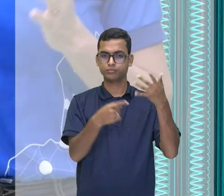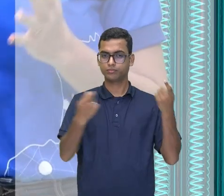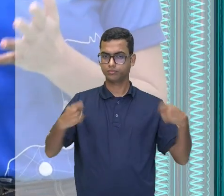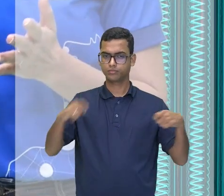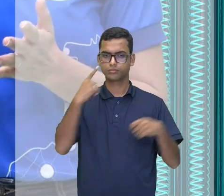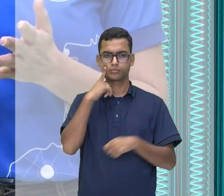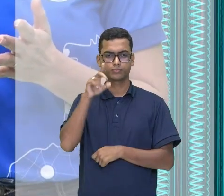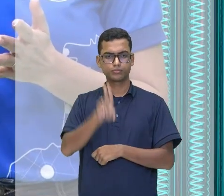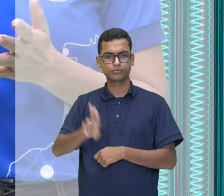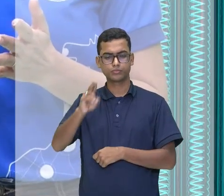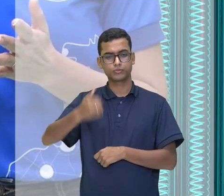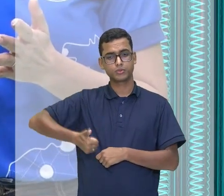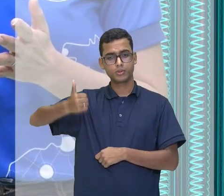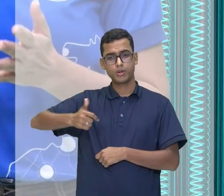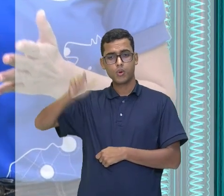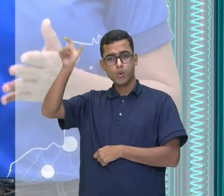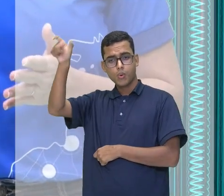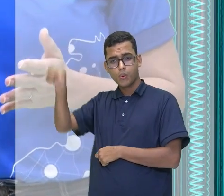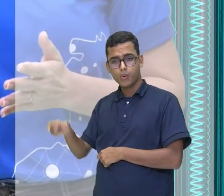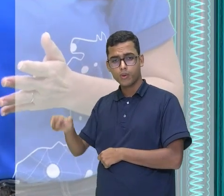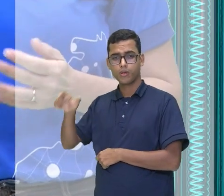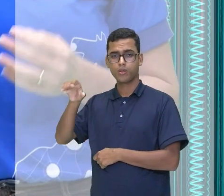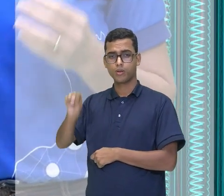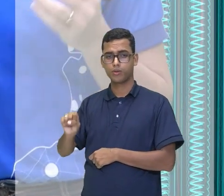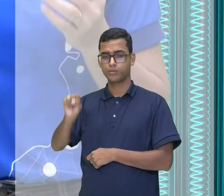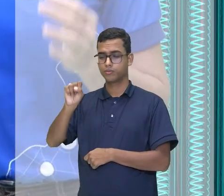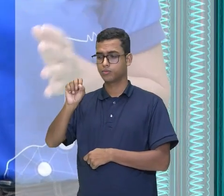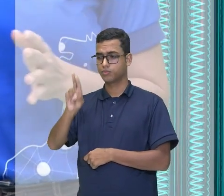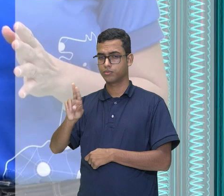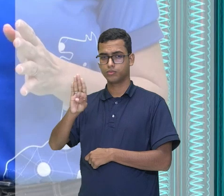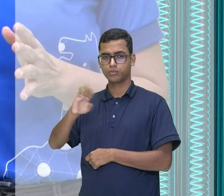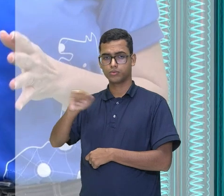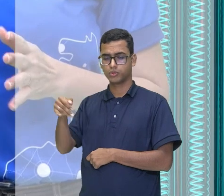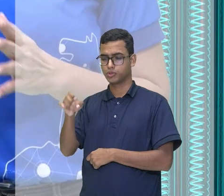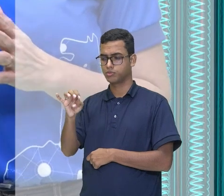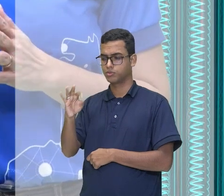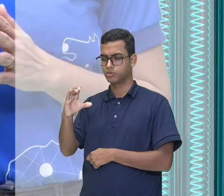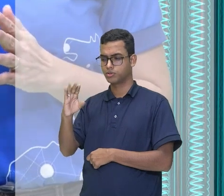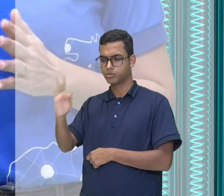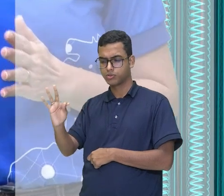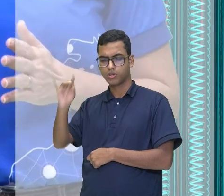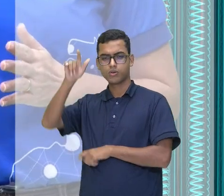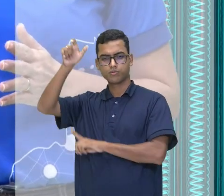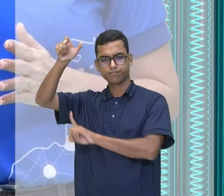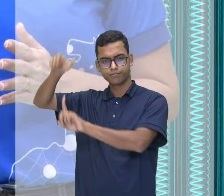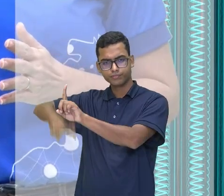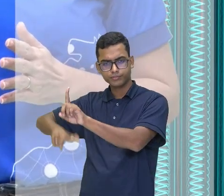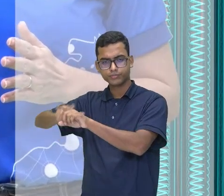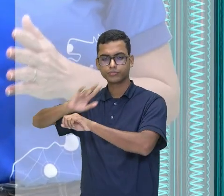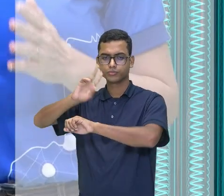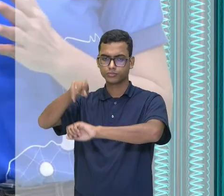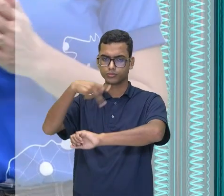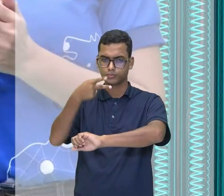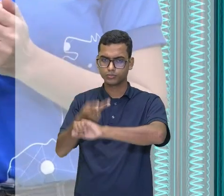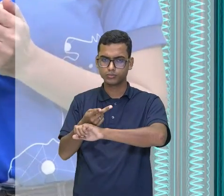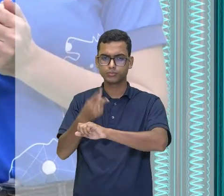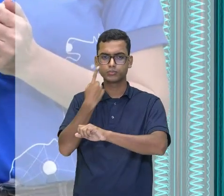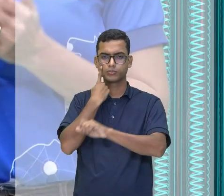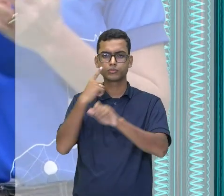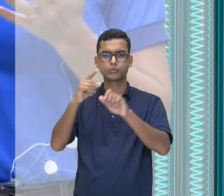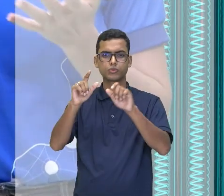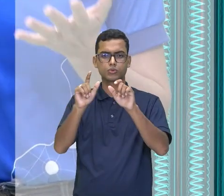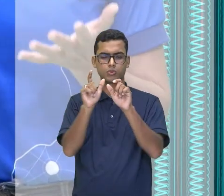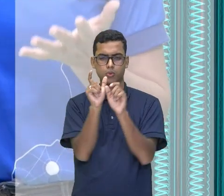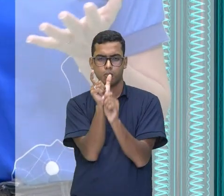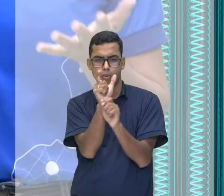frente, subject, que é o sujeito, e ali nós temos I, he, she, it. Em seguida, nós vamos